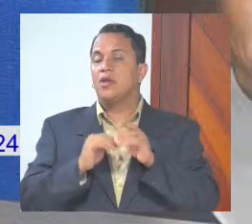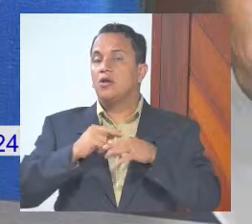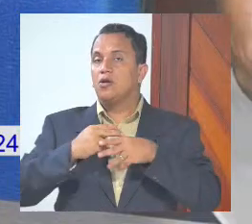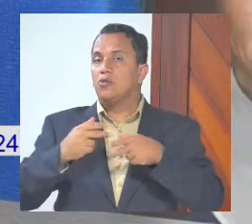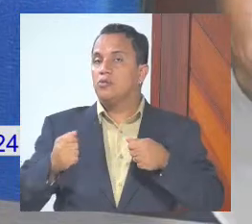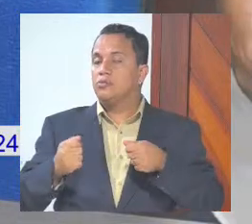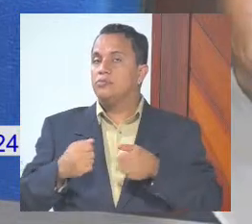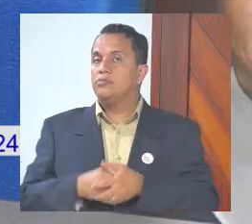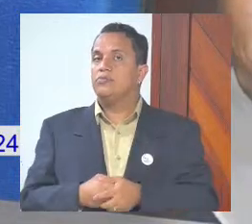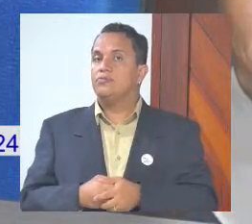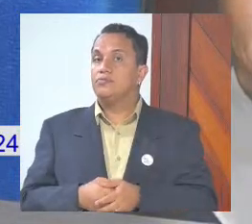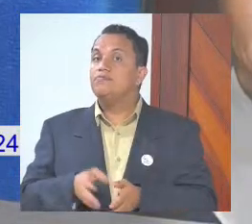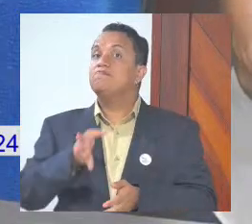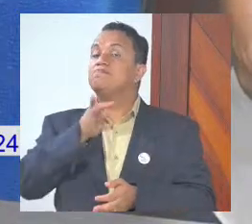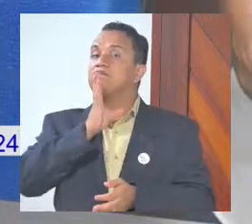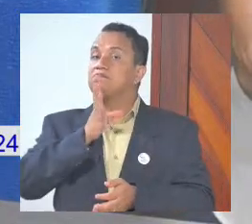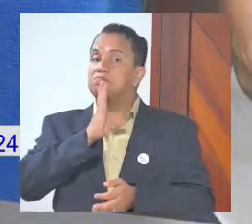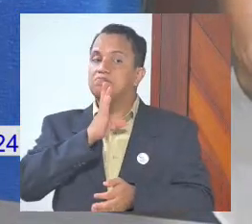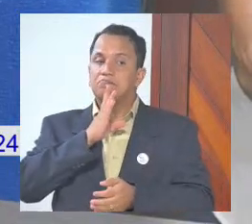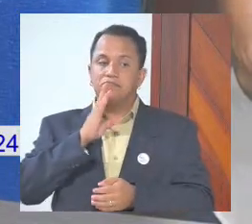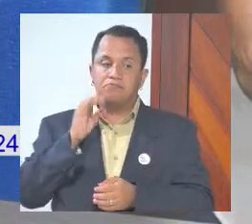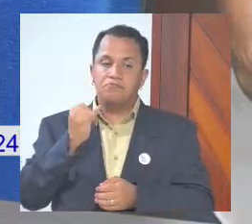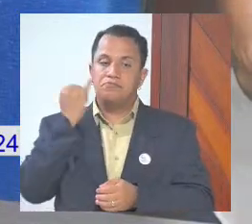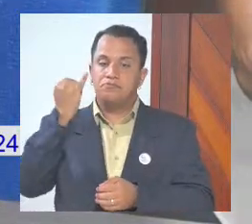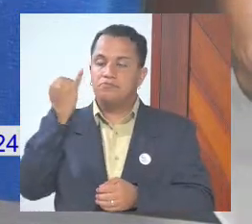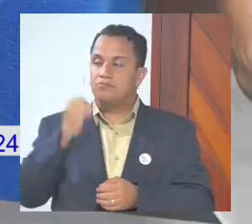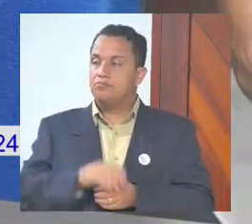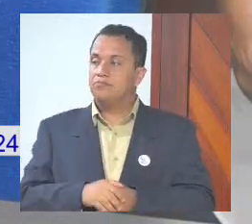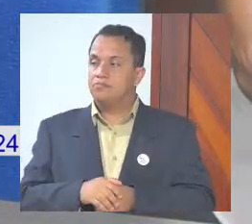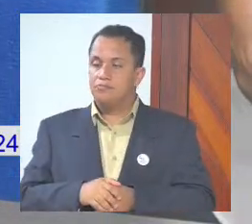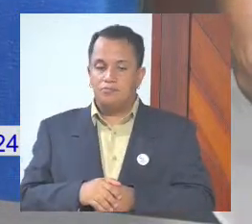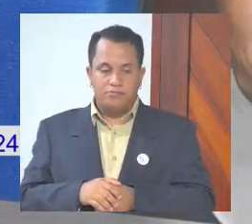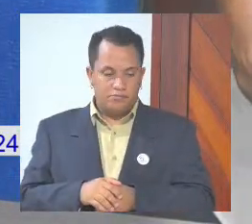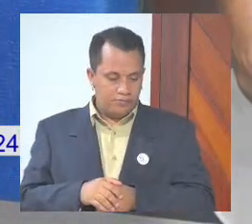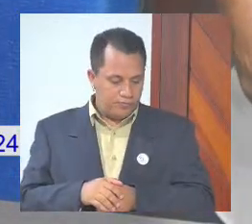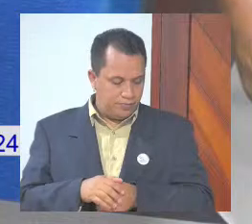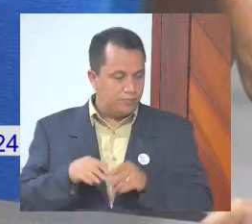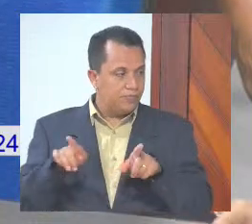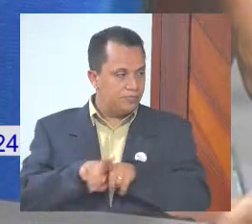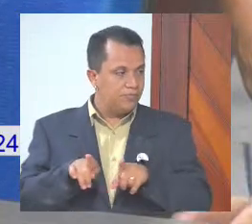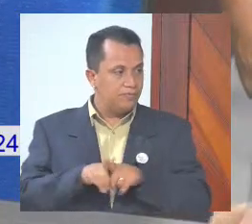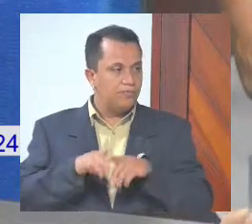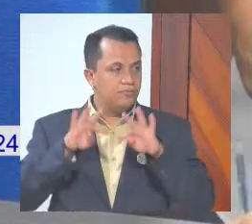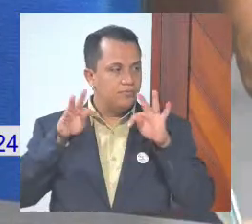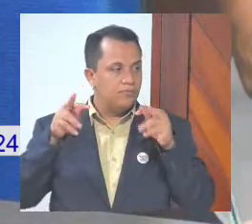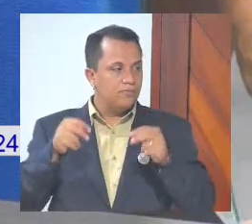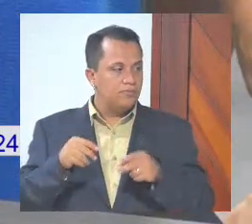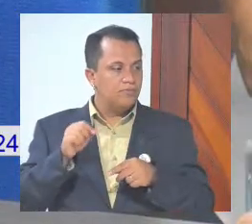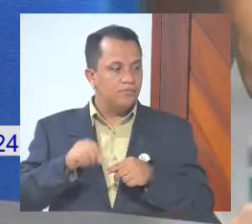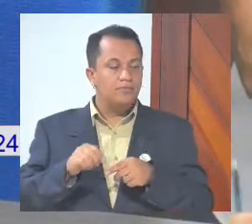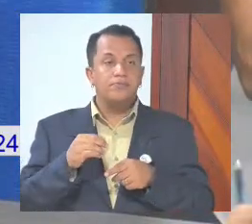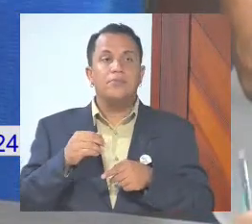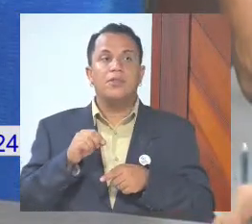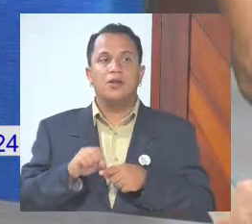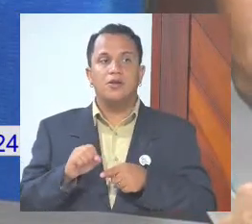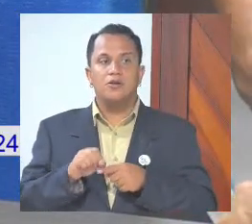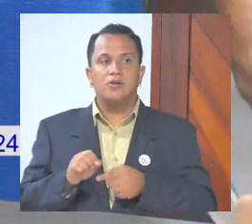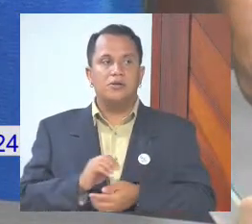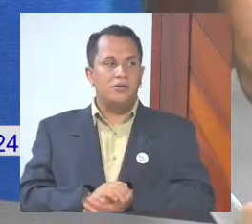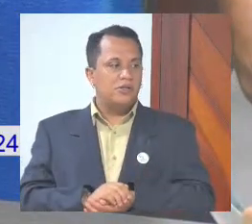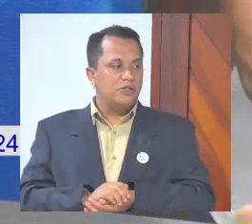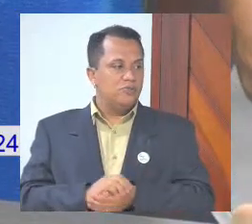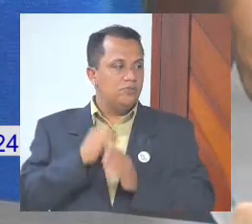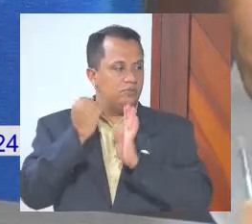consubstancia-se no reconhecimento dos relevantes serviços prestados de interesse público ao município de Pinheiro.